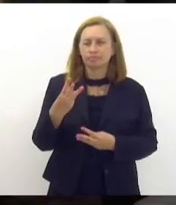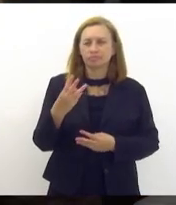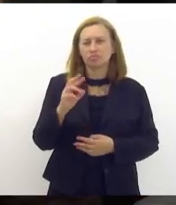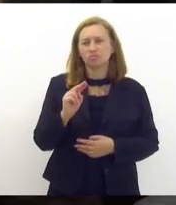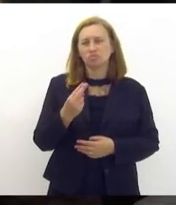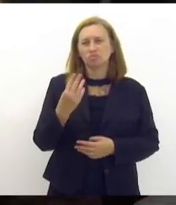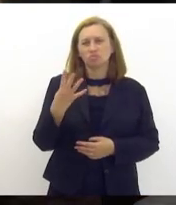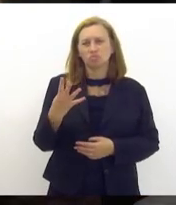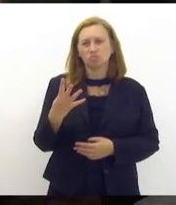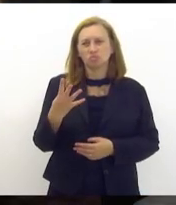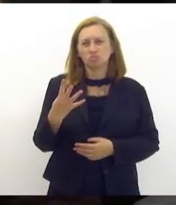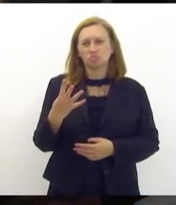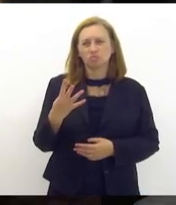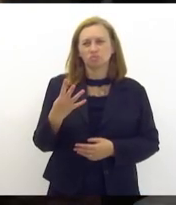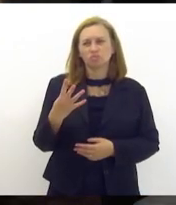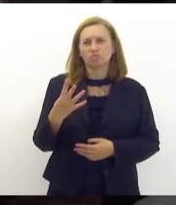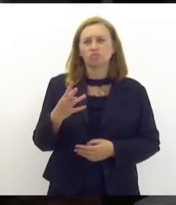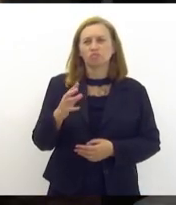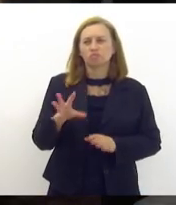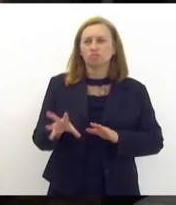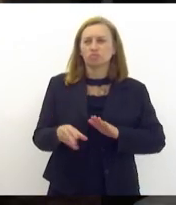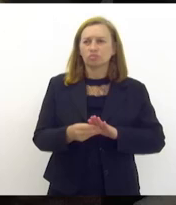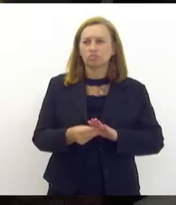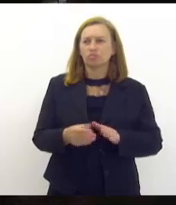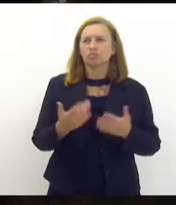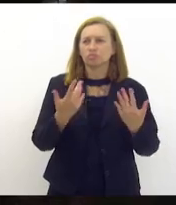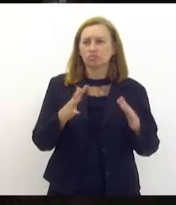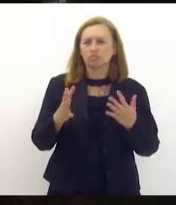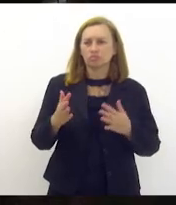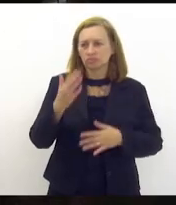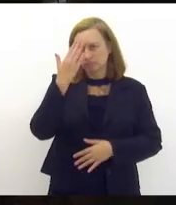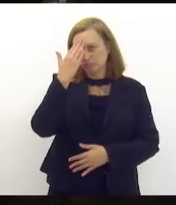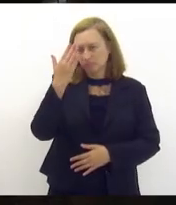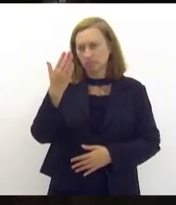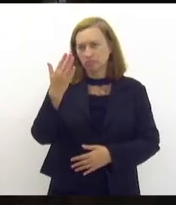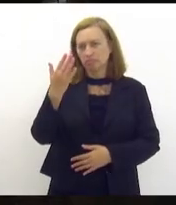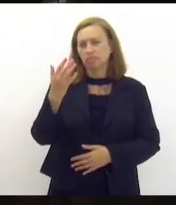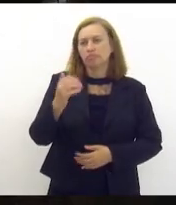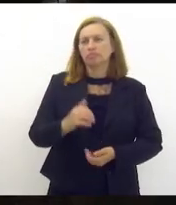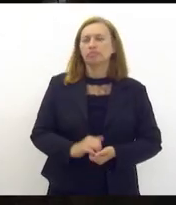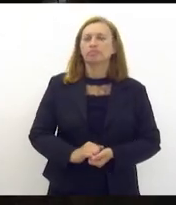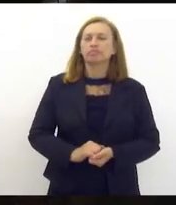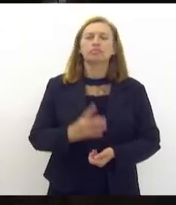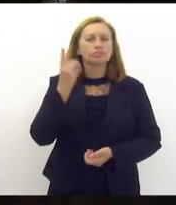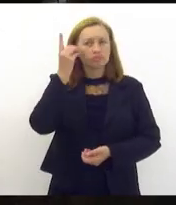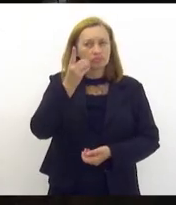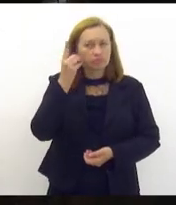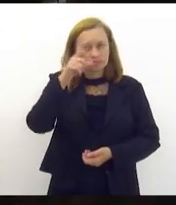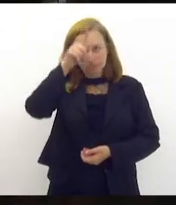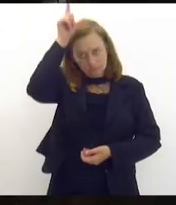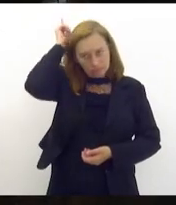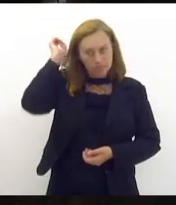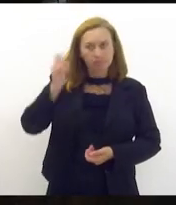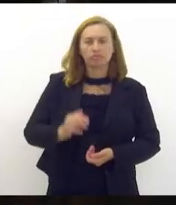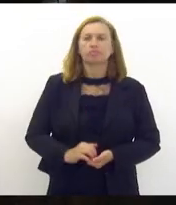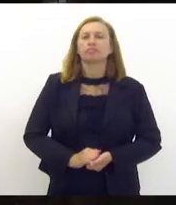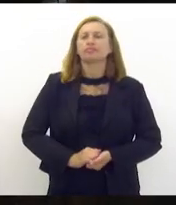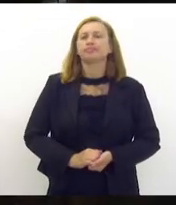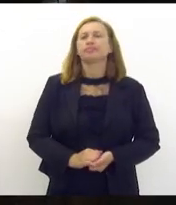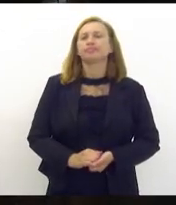3 ou 4. 4 emendas. Parabéns, deputado Luiz Paulo. Com os pareceres